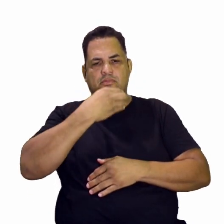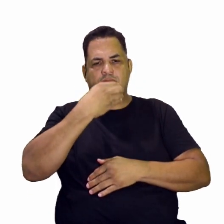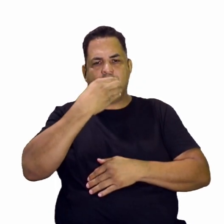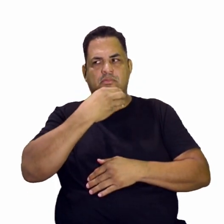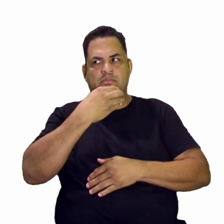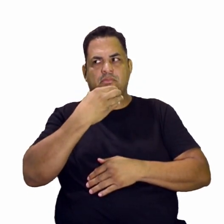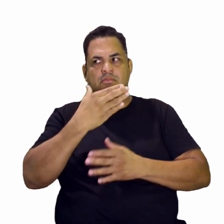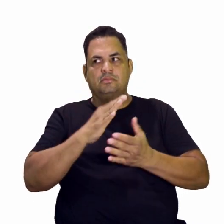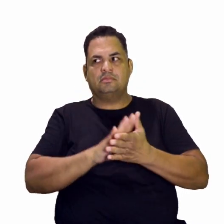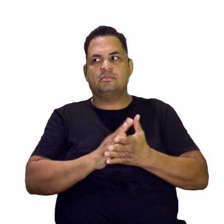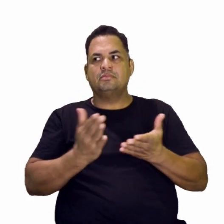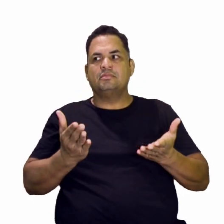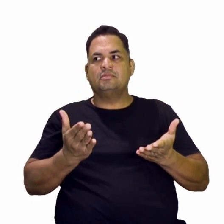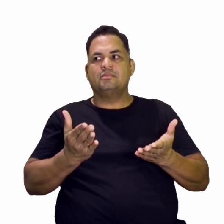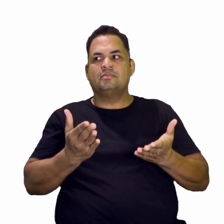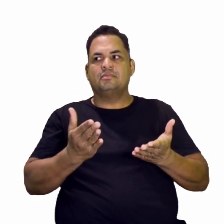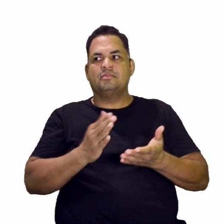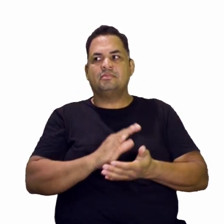frutos,